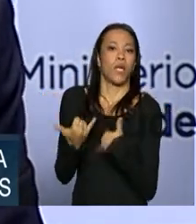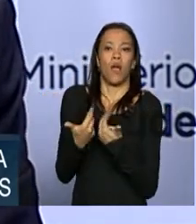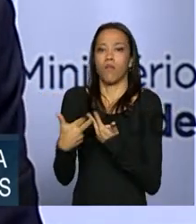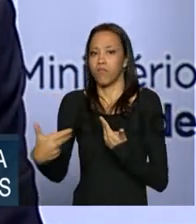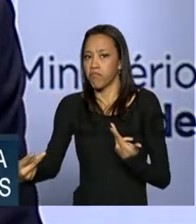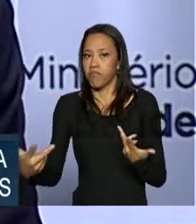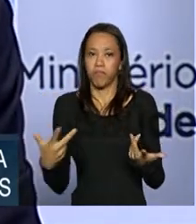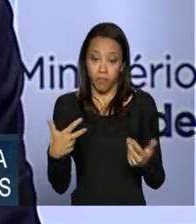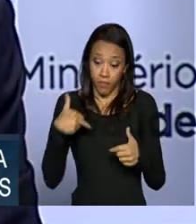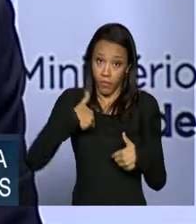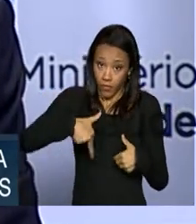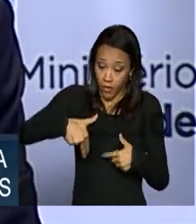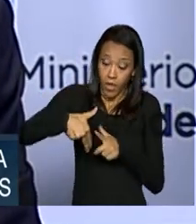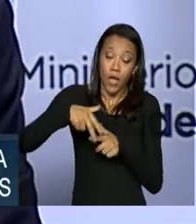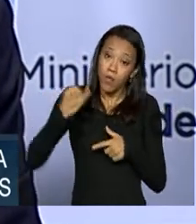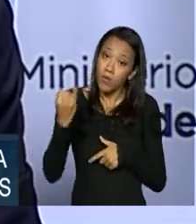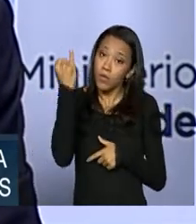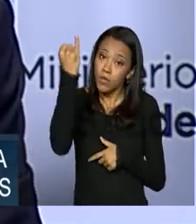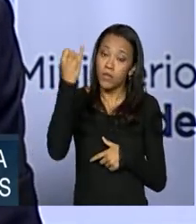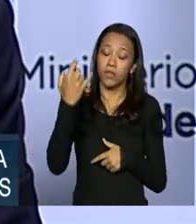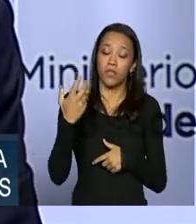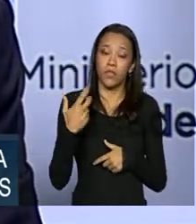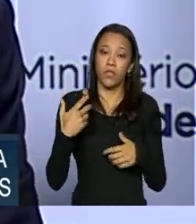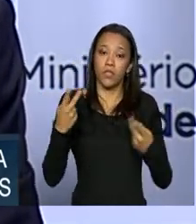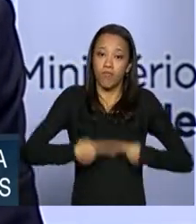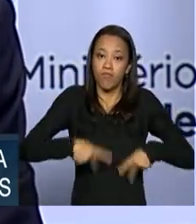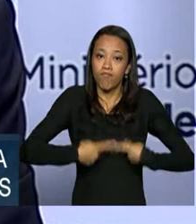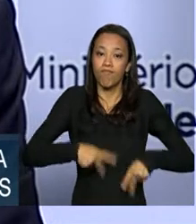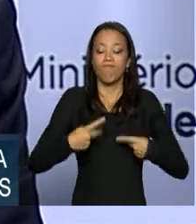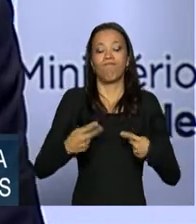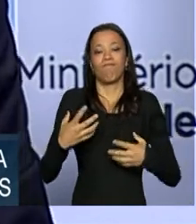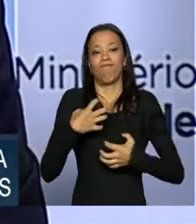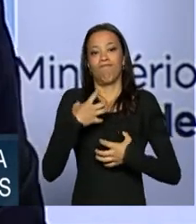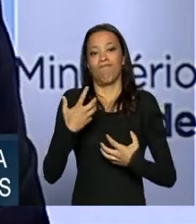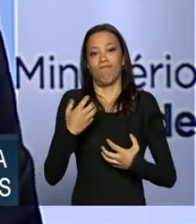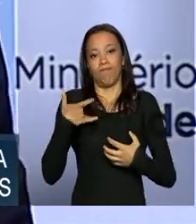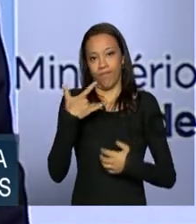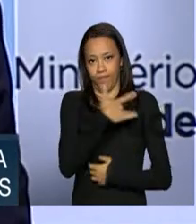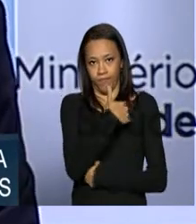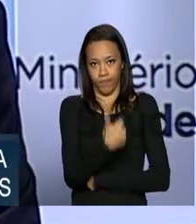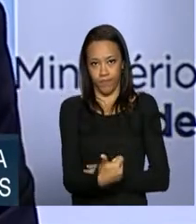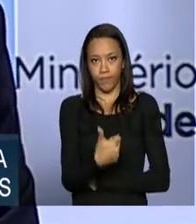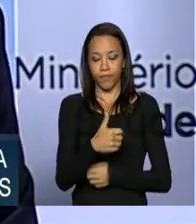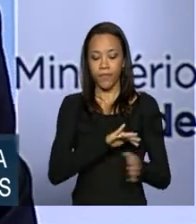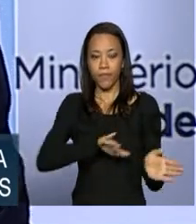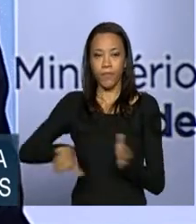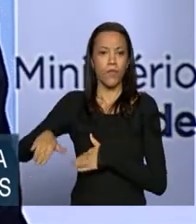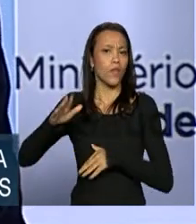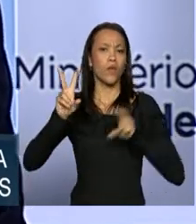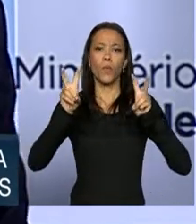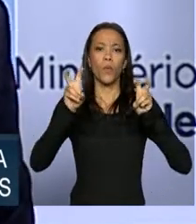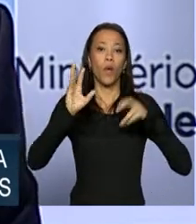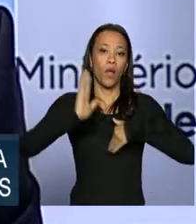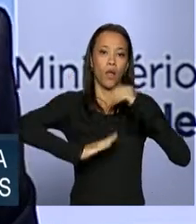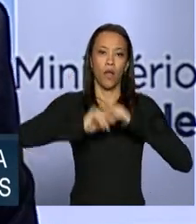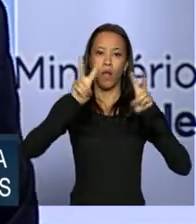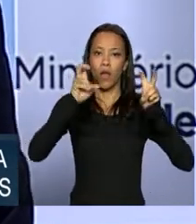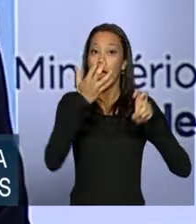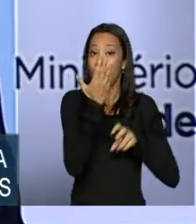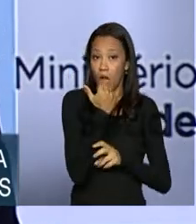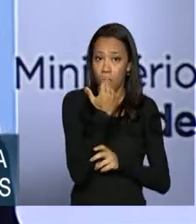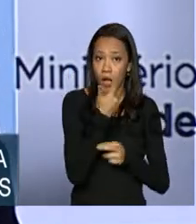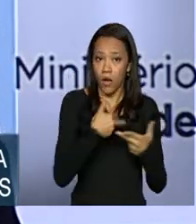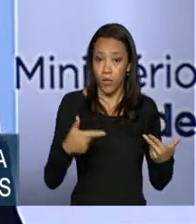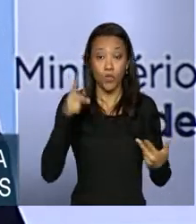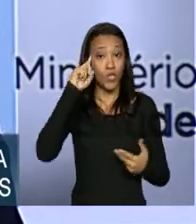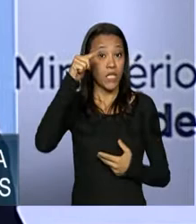fundamentalmente ter práticas corporais que sejam capazes de nos ajudar nesse sentido. No que diz respeito à alimentação, a gente já no dia 7 foi o Dia Mundial